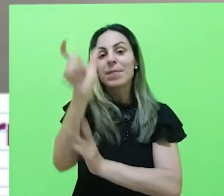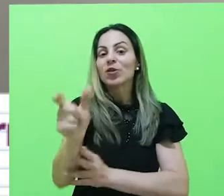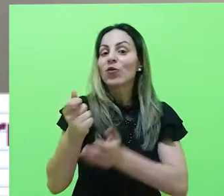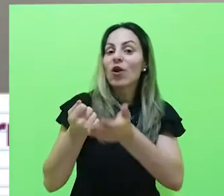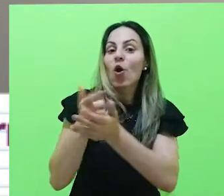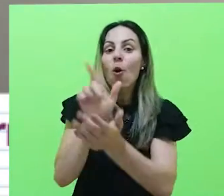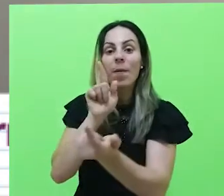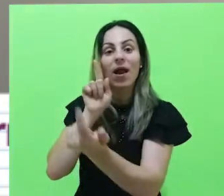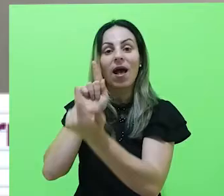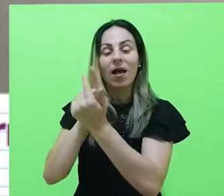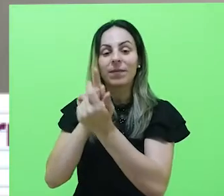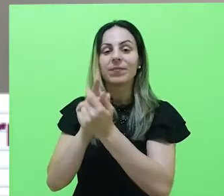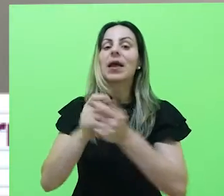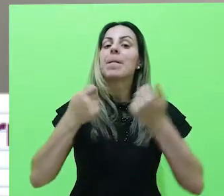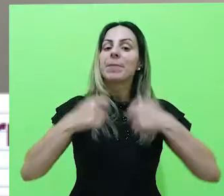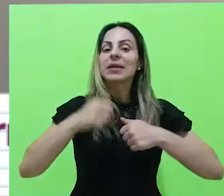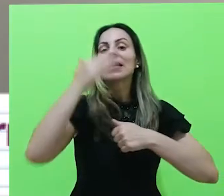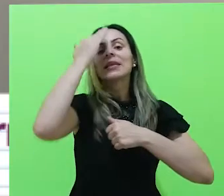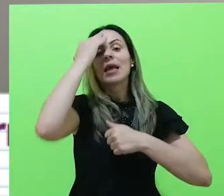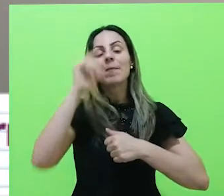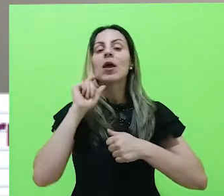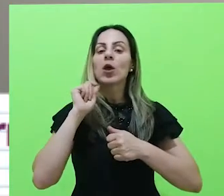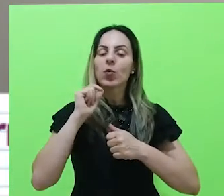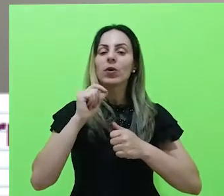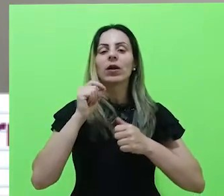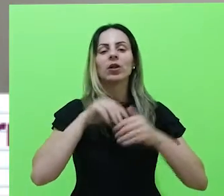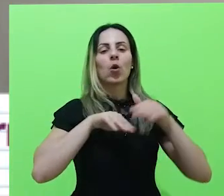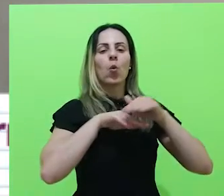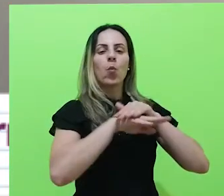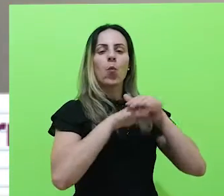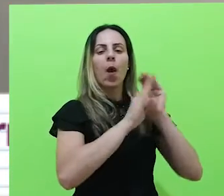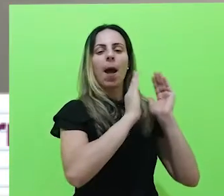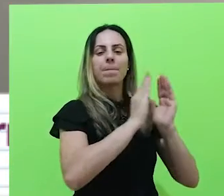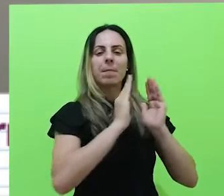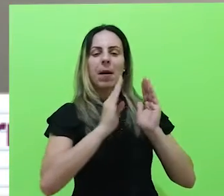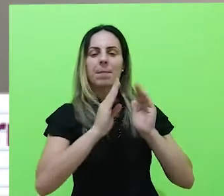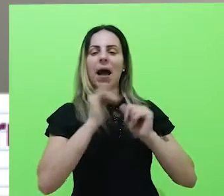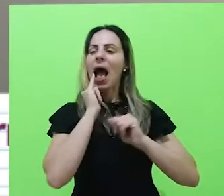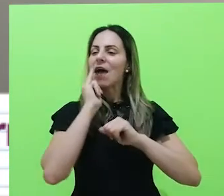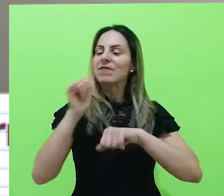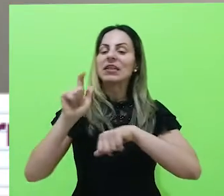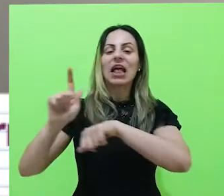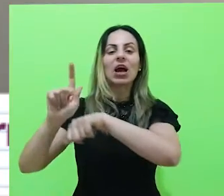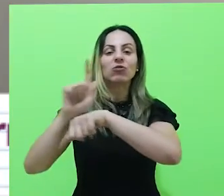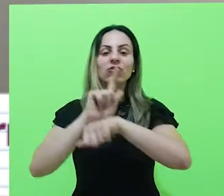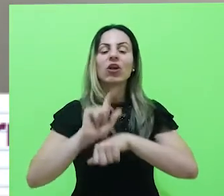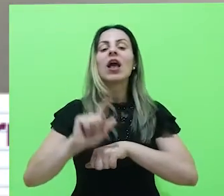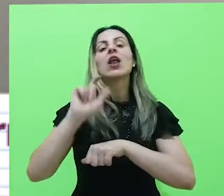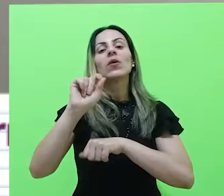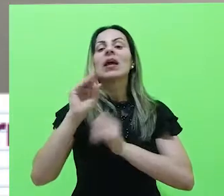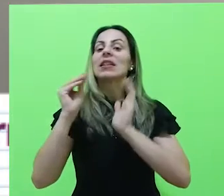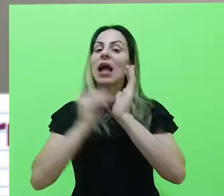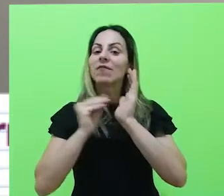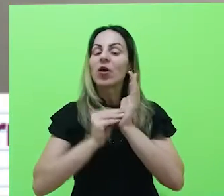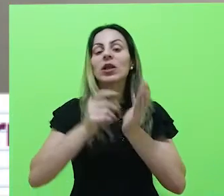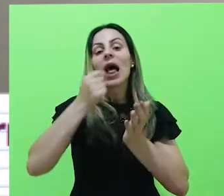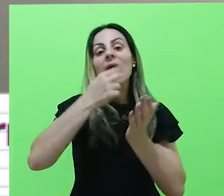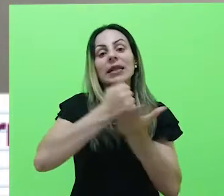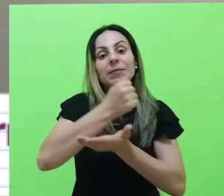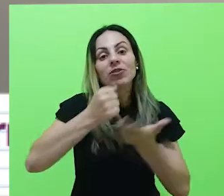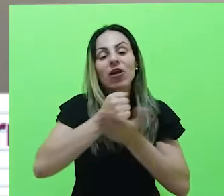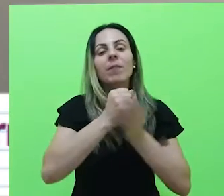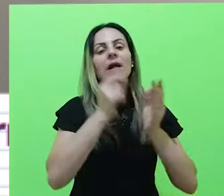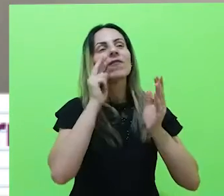consumidor, ele também deve estar a par da situação do estoque, a fim de avisar o gerente se for necessário repor algum medicamento, por exemplo,